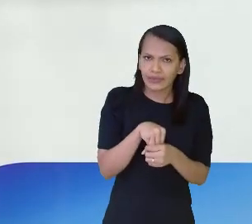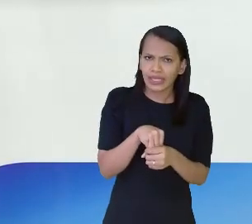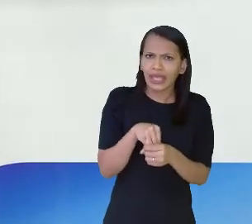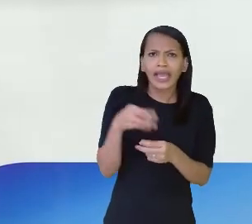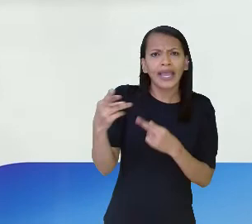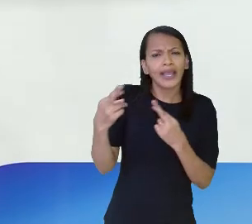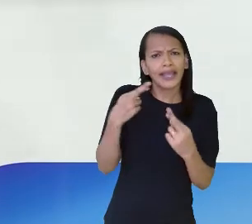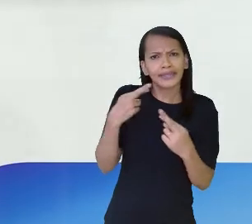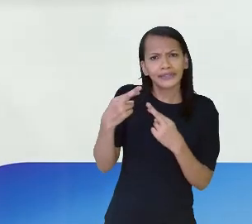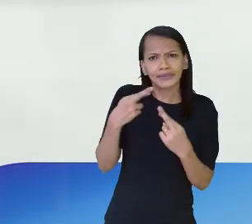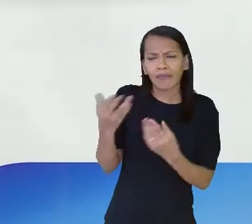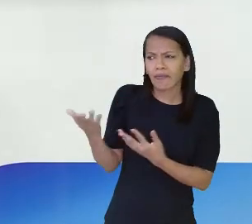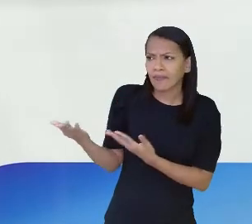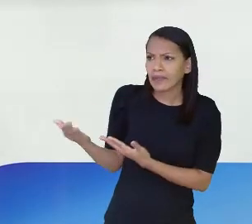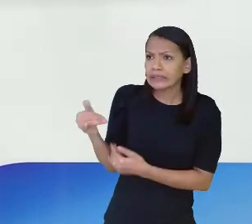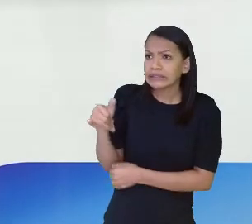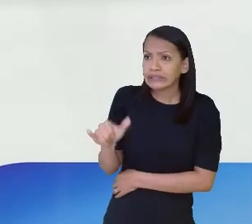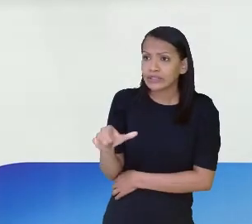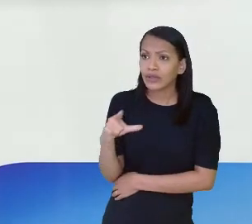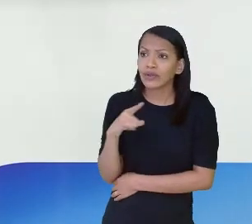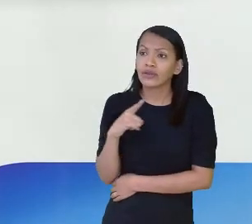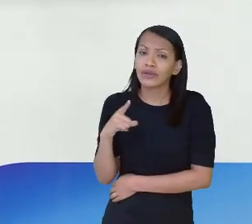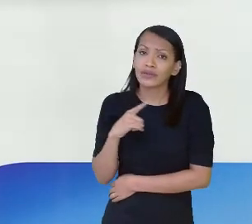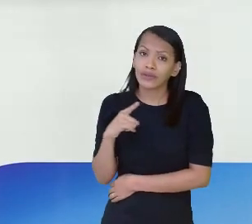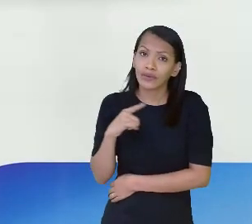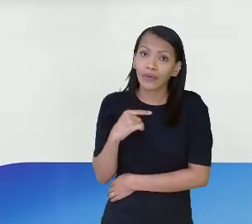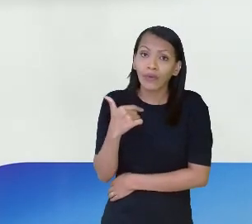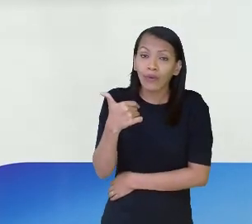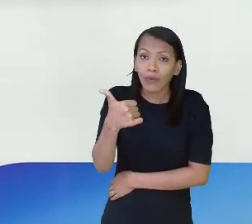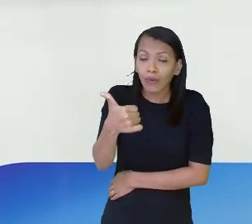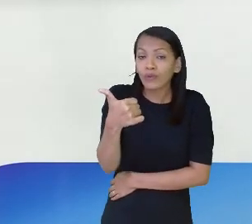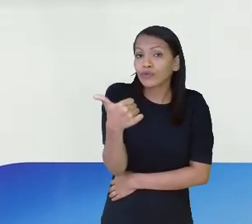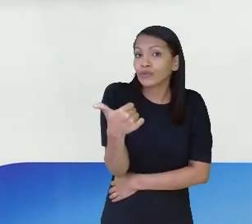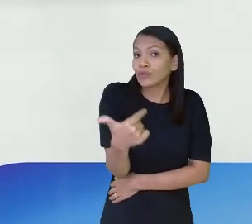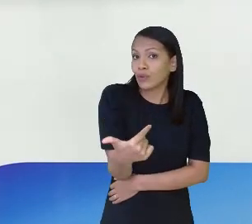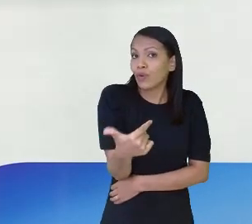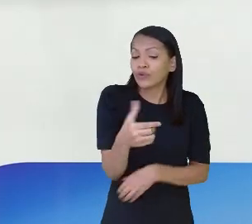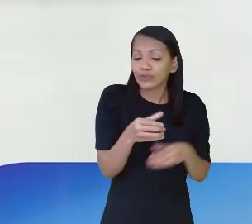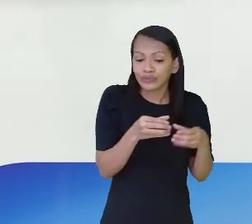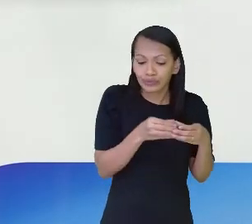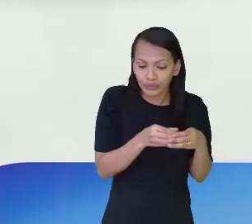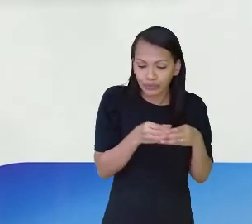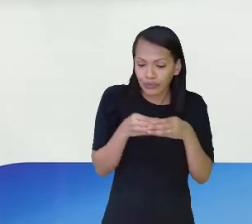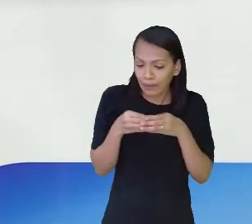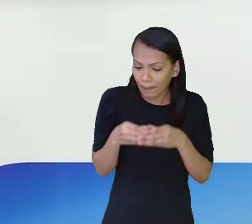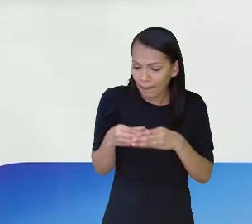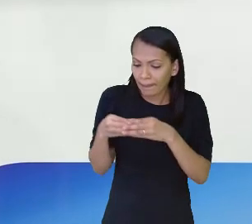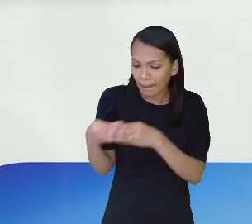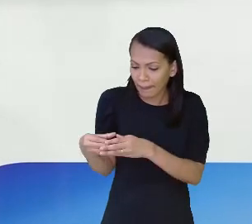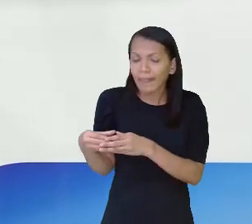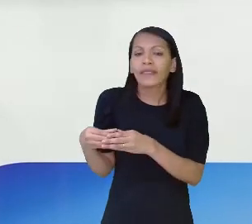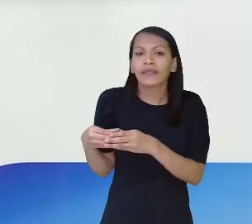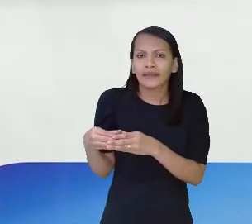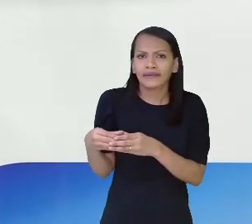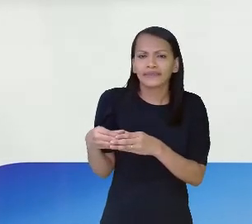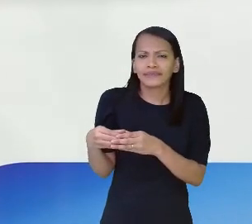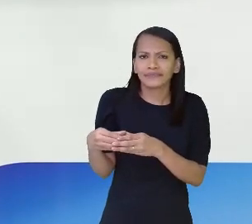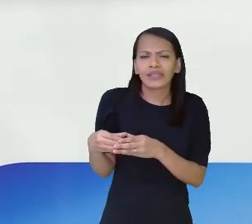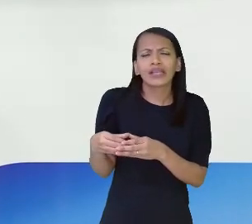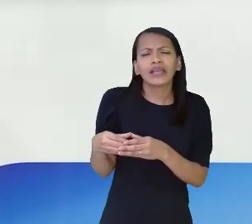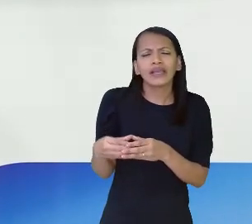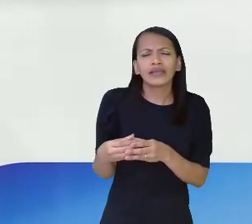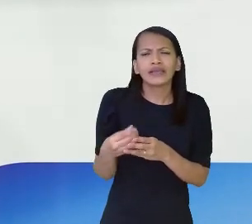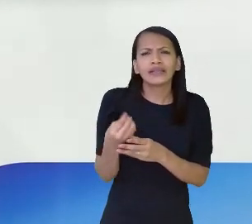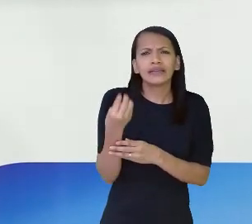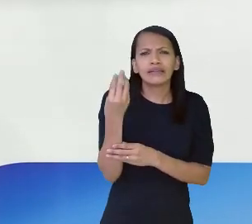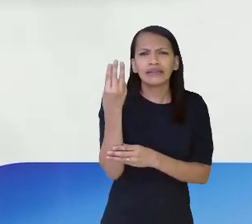chat. Se eu tenho 12 casinhas como essa, e em cada uma tem